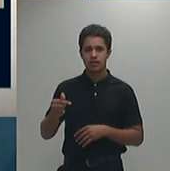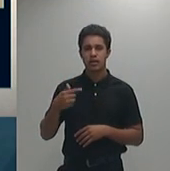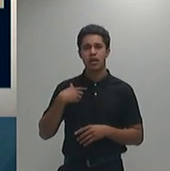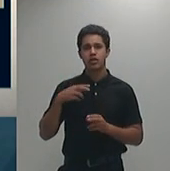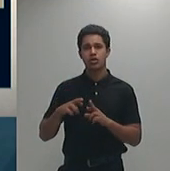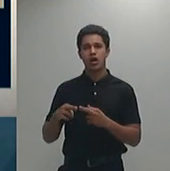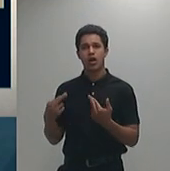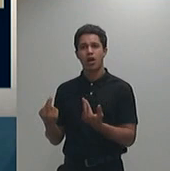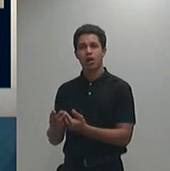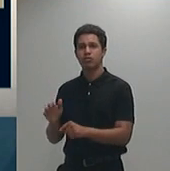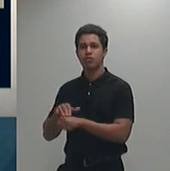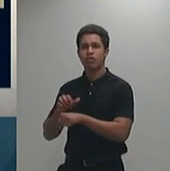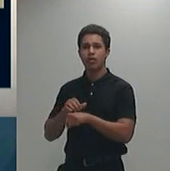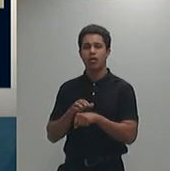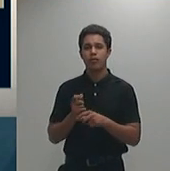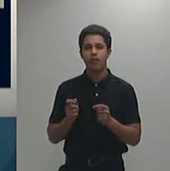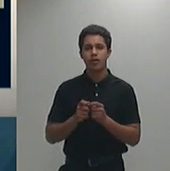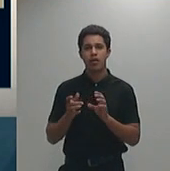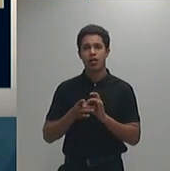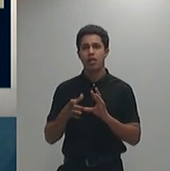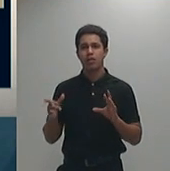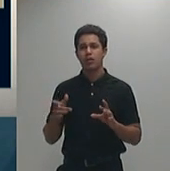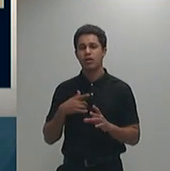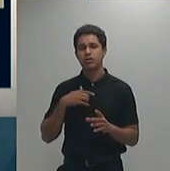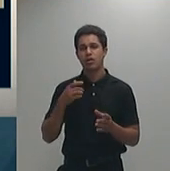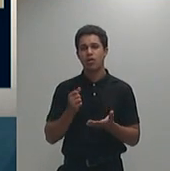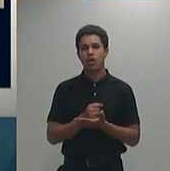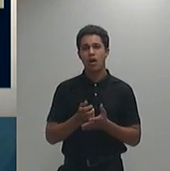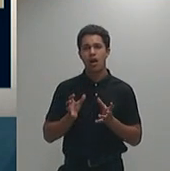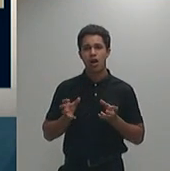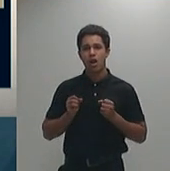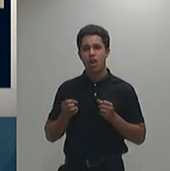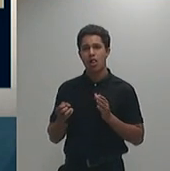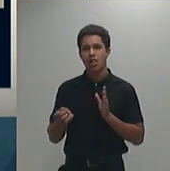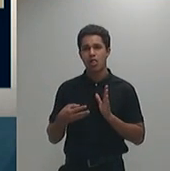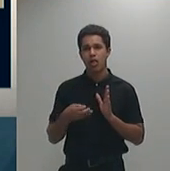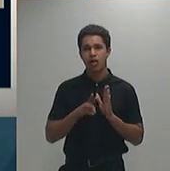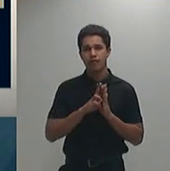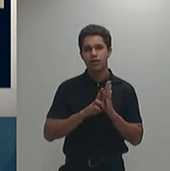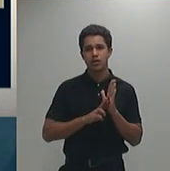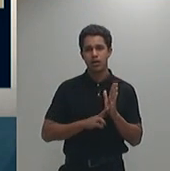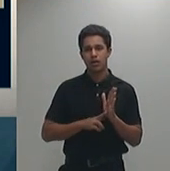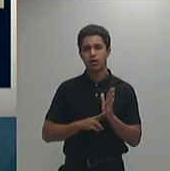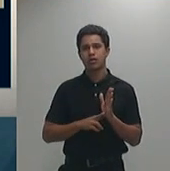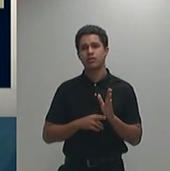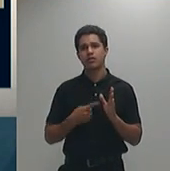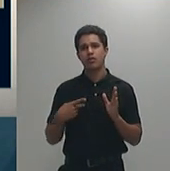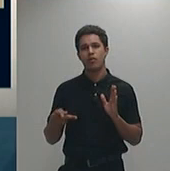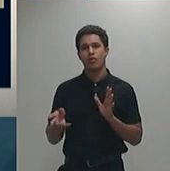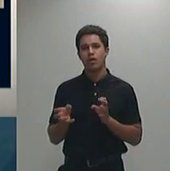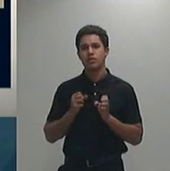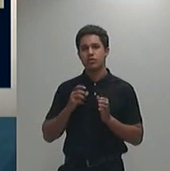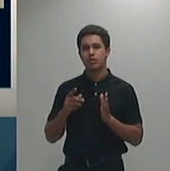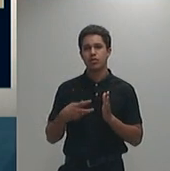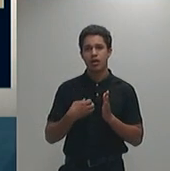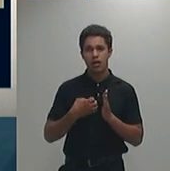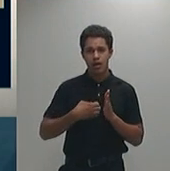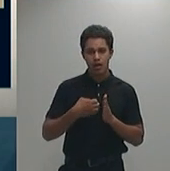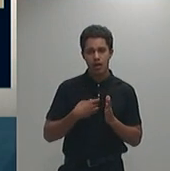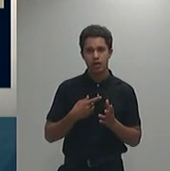para deliberação das medidas a serem adotadas a serem adotadas pela companhia contra os administradores ex-administradores